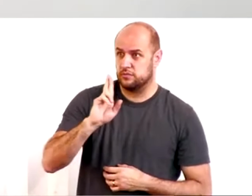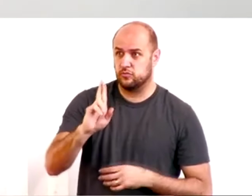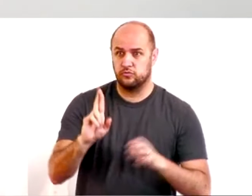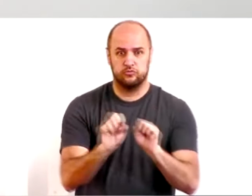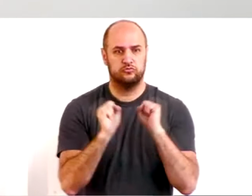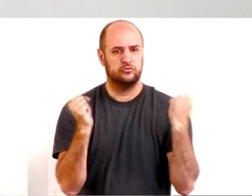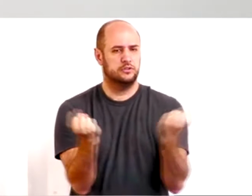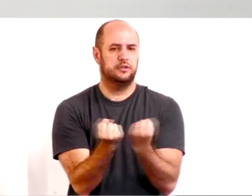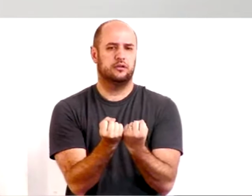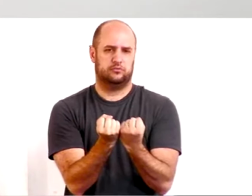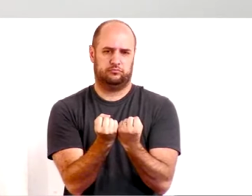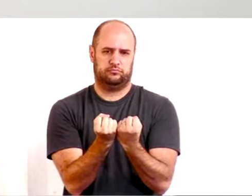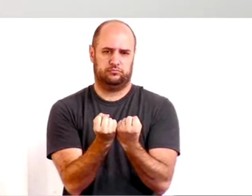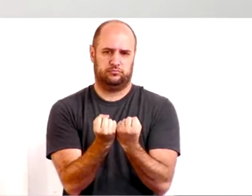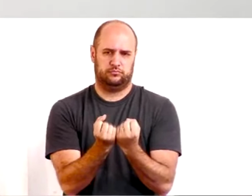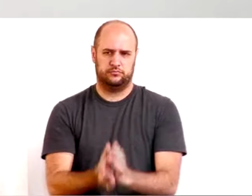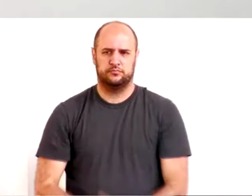sociedade.